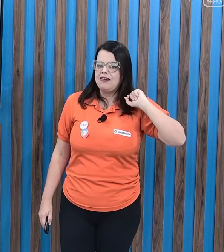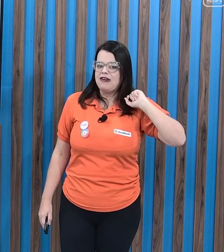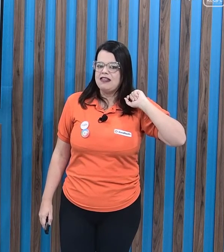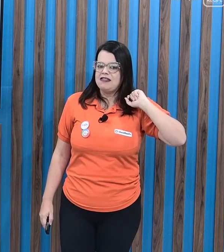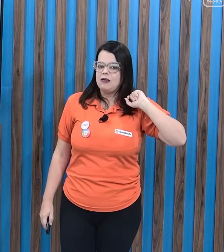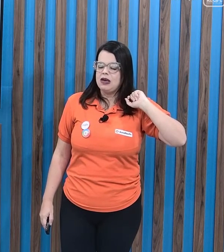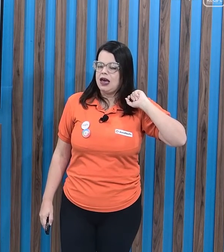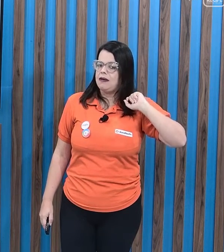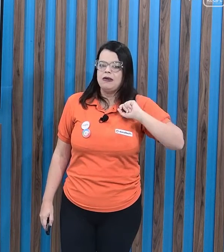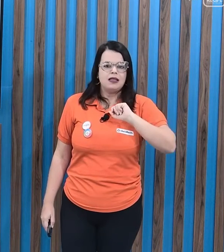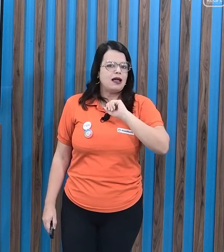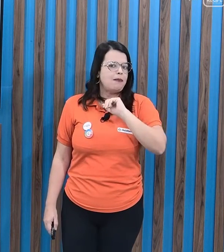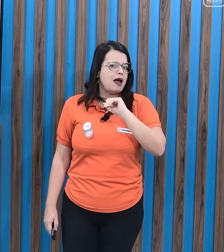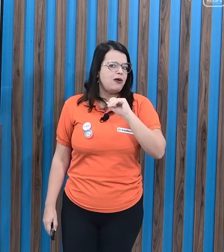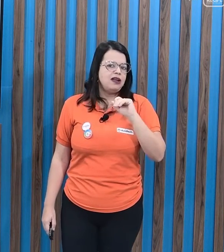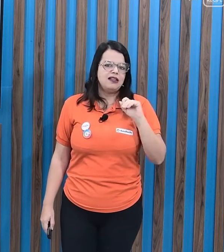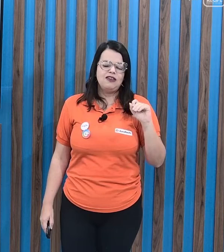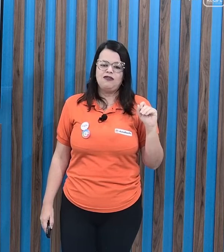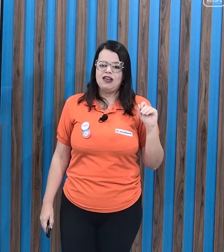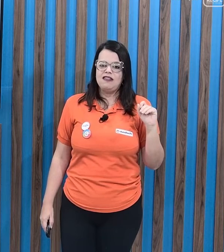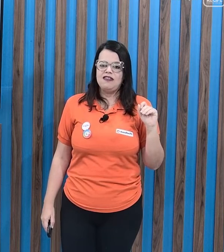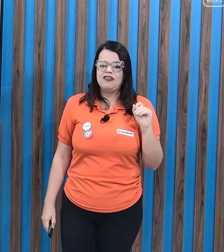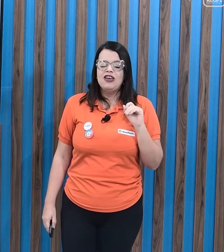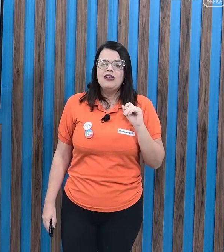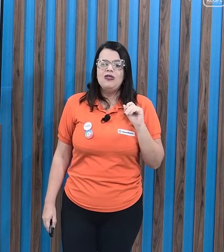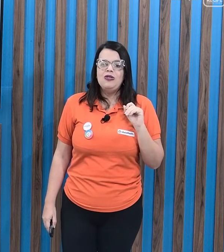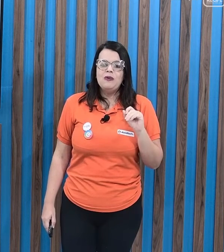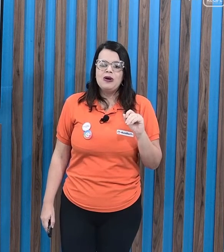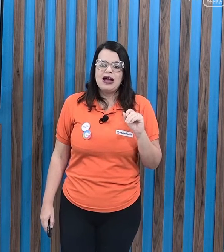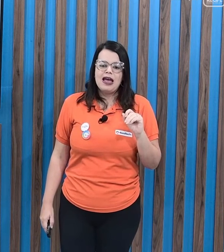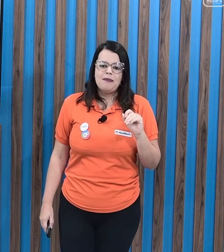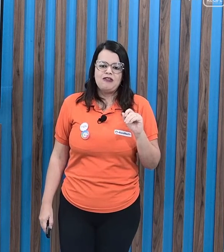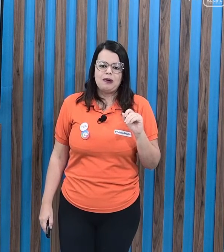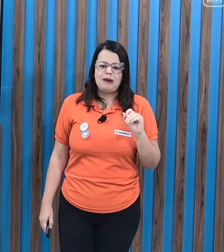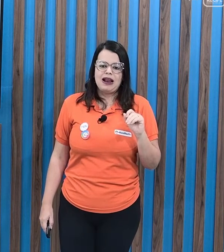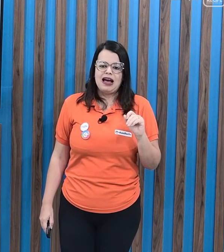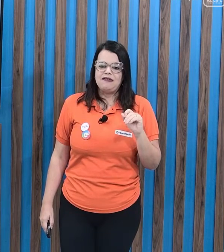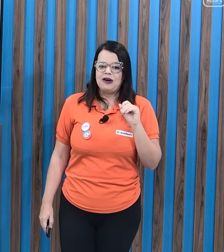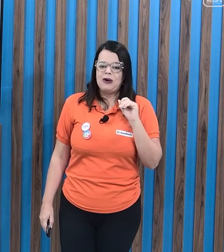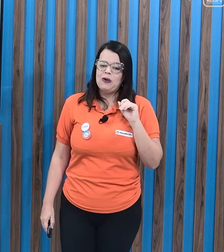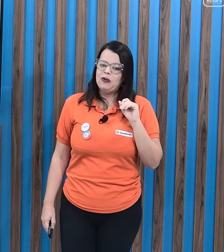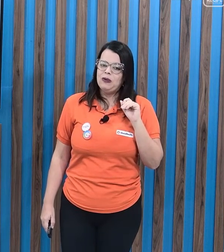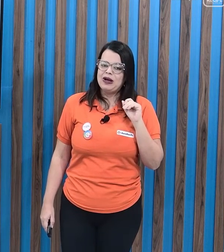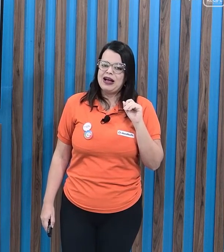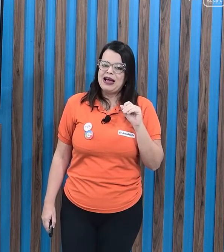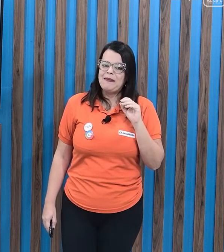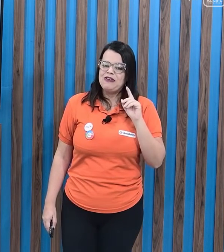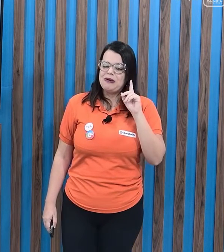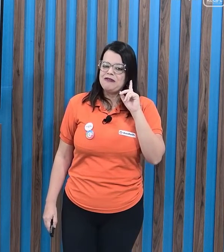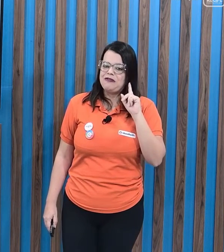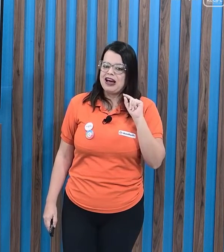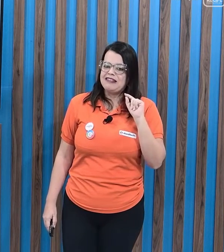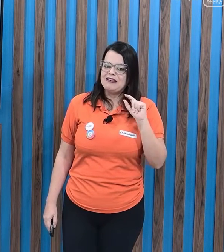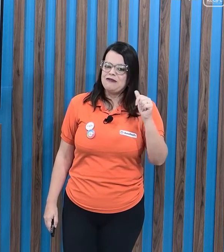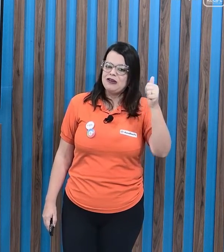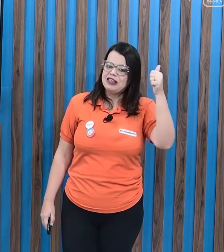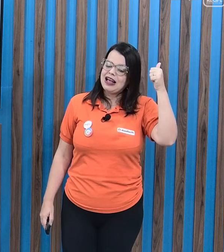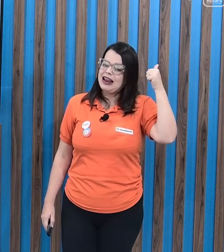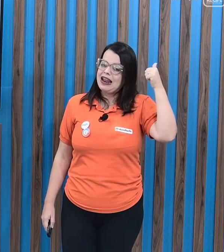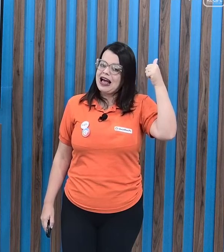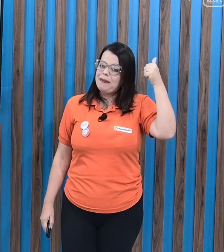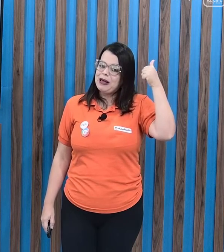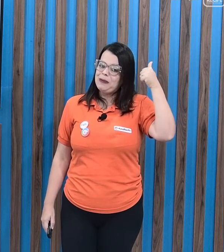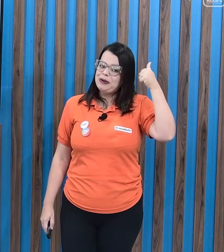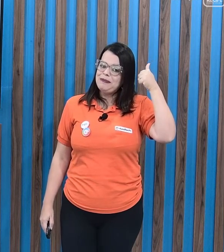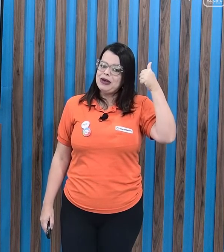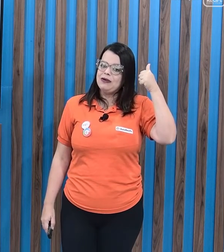é que vai dizer o que é. Na maioria das vezes, nunca é a mesma palavra ou nunca é a mesma frase que foi dita